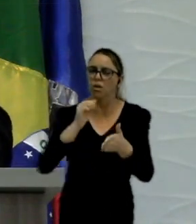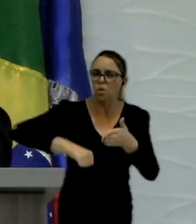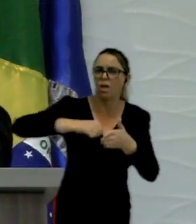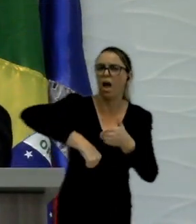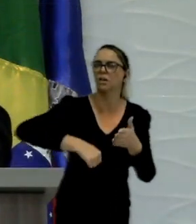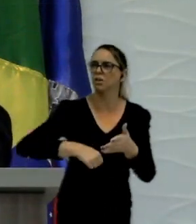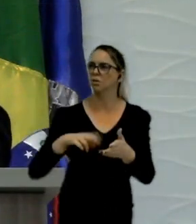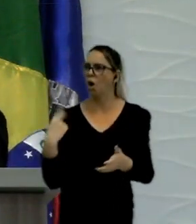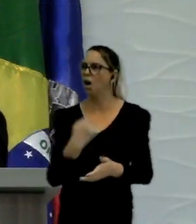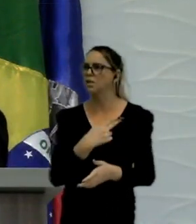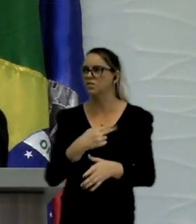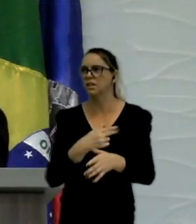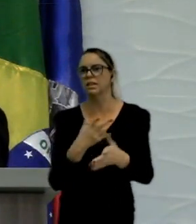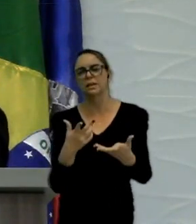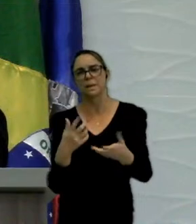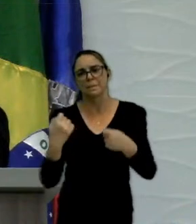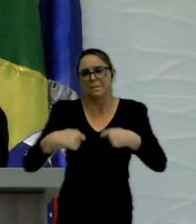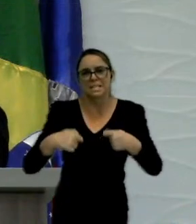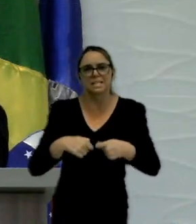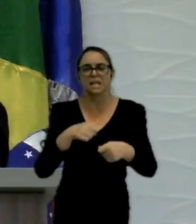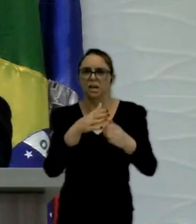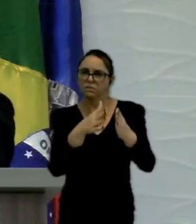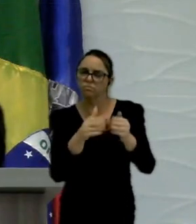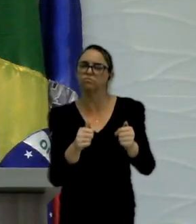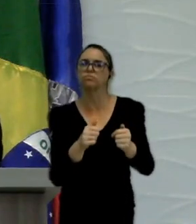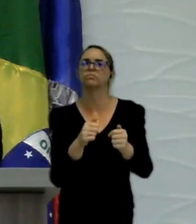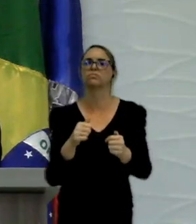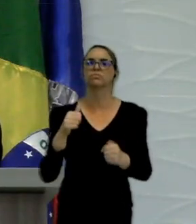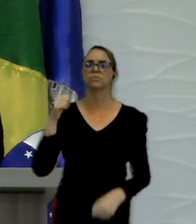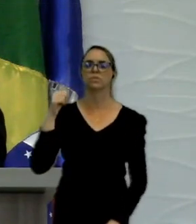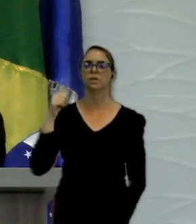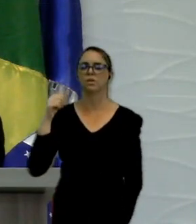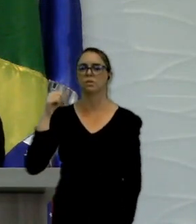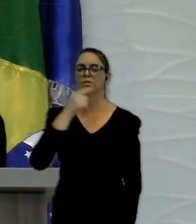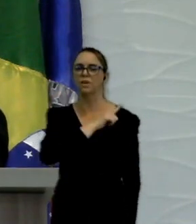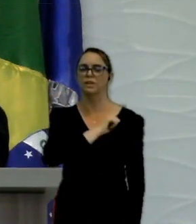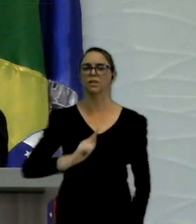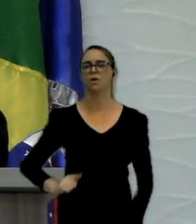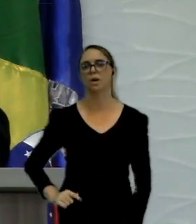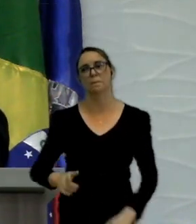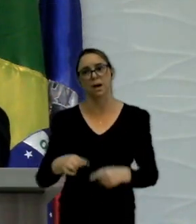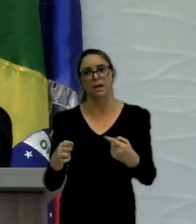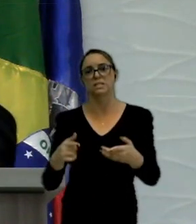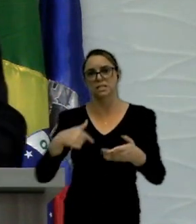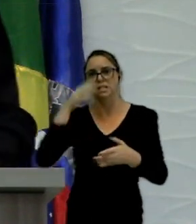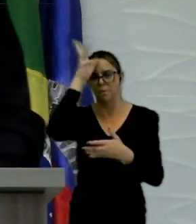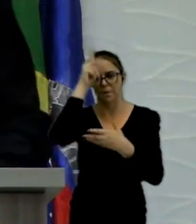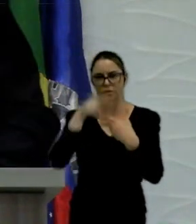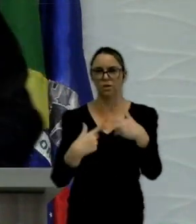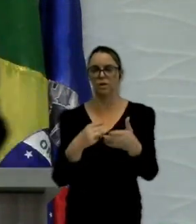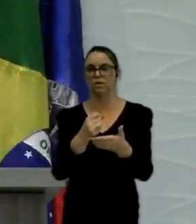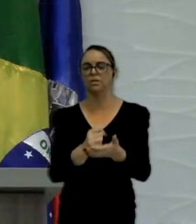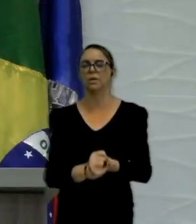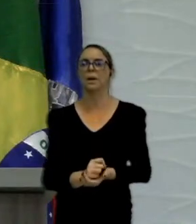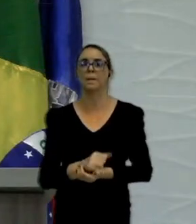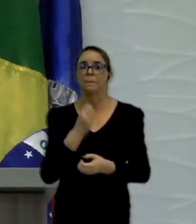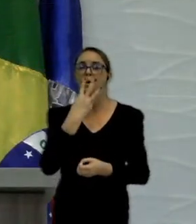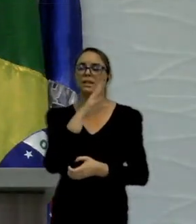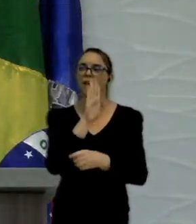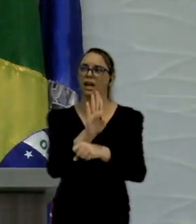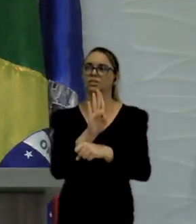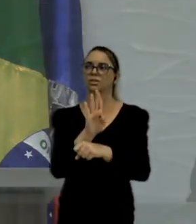quiser, nós vamos ter muita coisa para São Bento do Una. Um abraço. Boa tarde, meu povo.